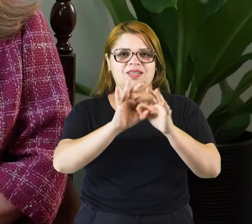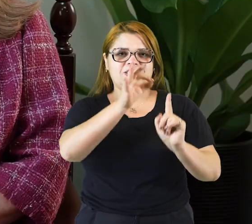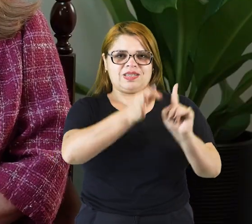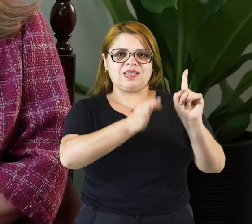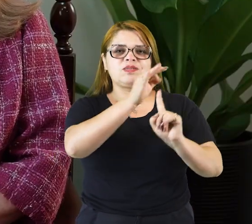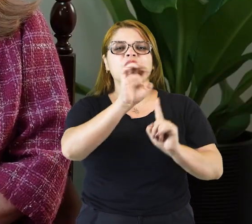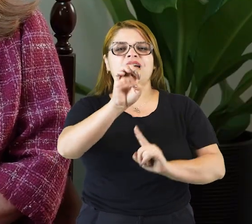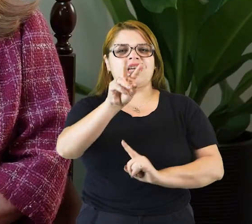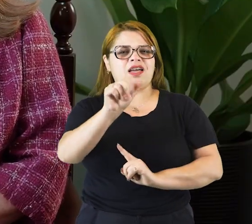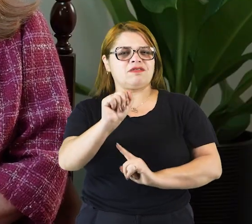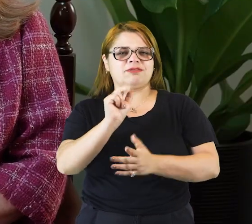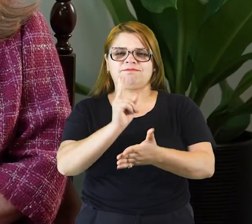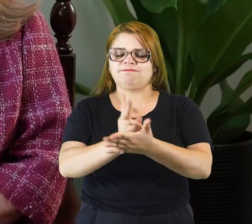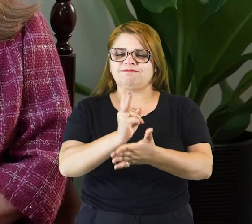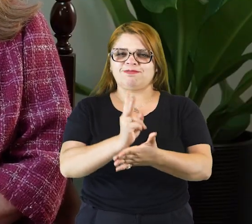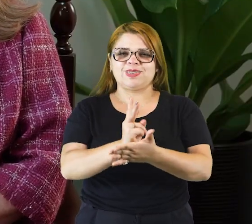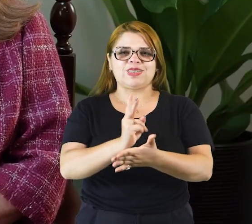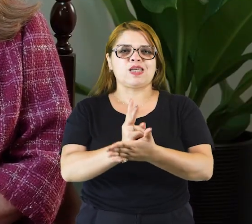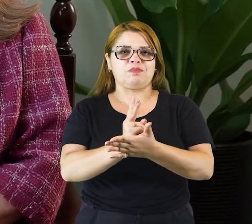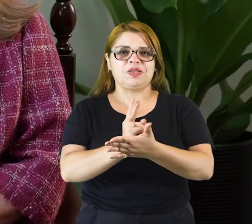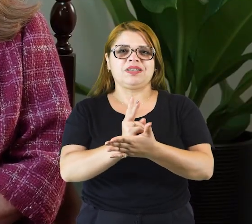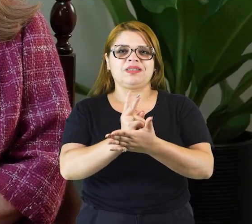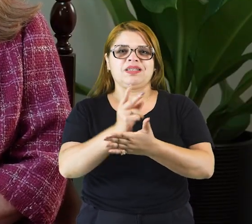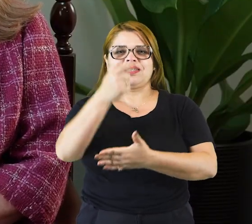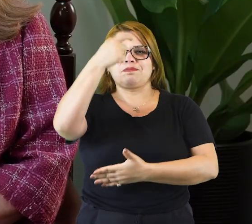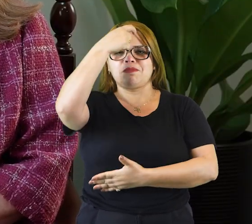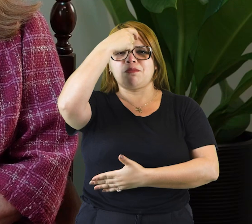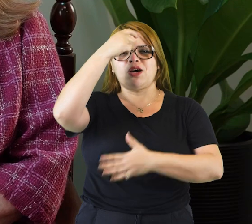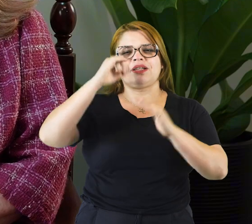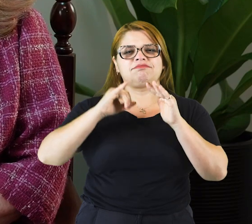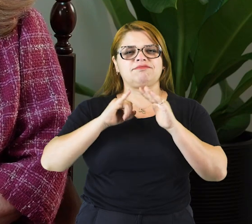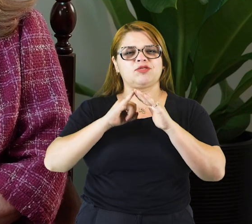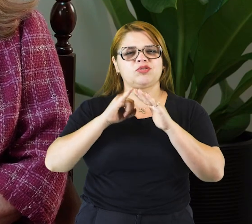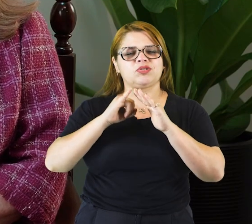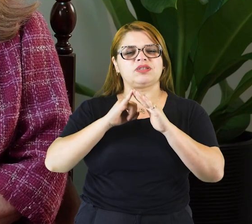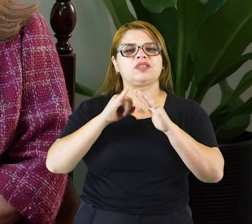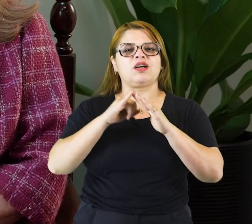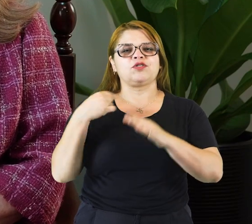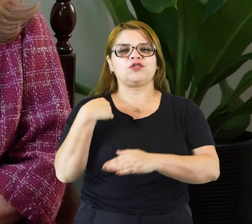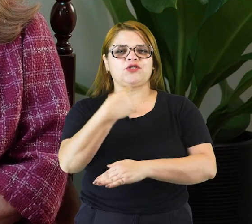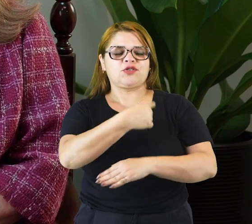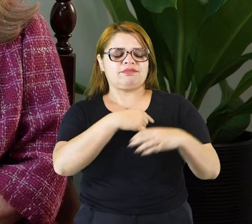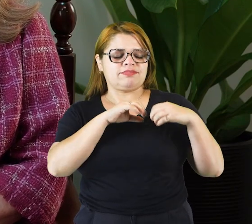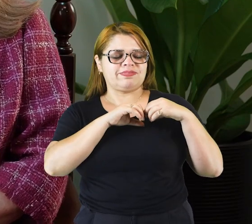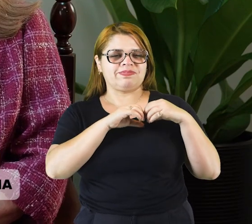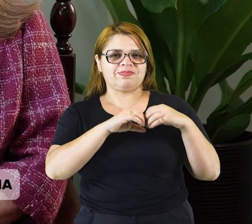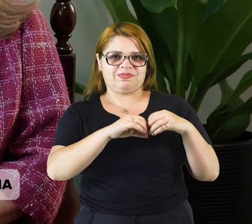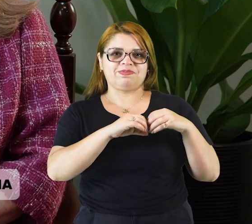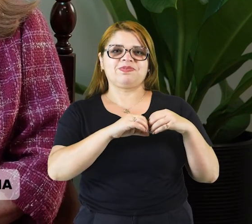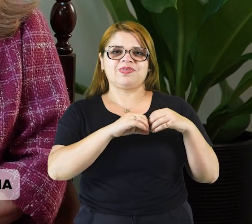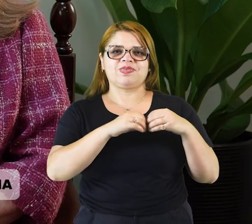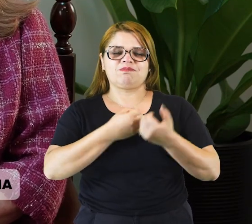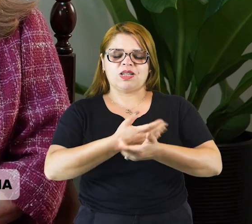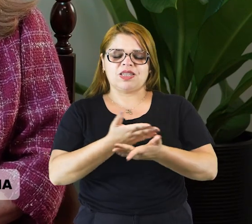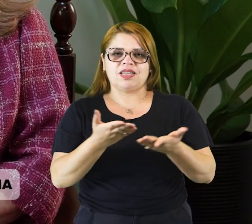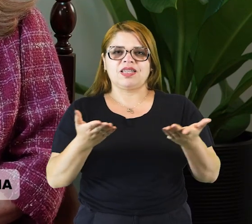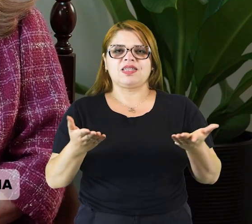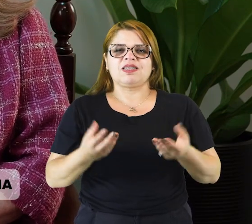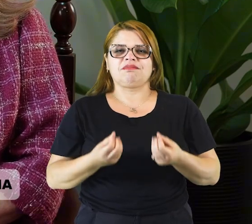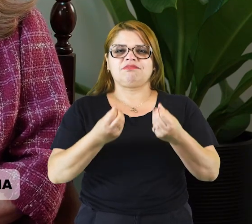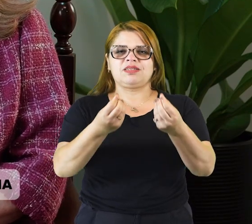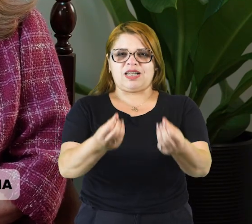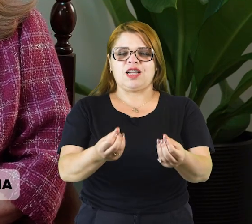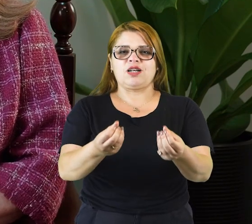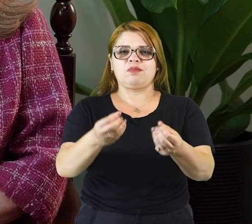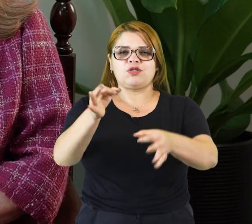Eva ficará para sempre gravado na memória da nossa instituição, na memória dos nossos corações, para a entrega de uma justiça